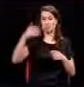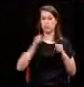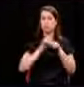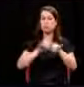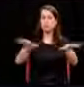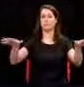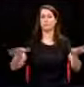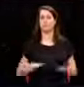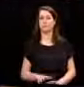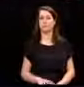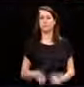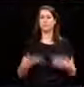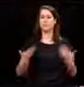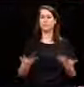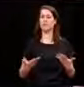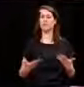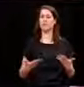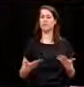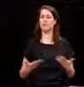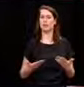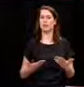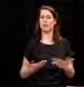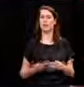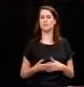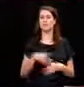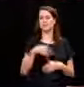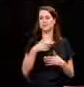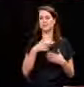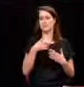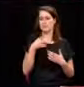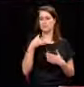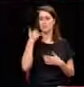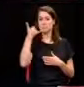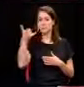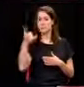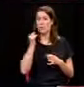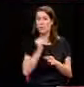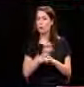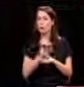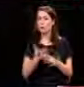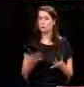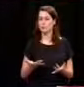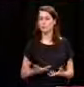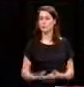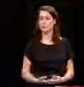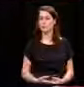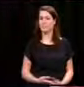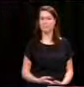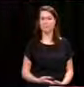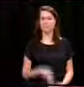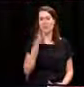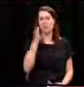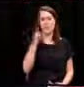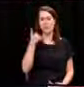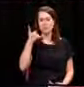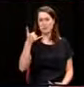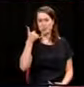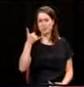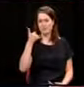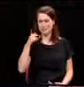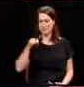contacto de mais uma adepta do Sport Lisboa Benfica, que é também presença, entre aspas, habitual aqui